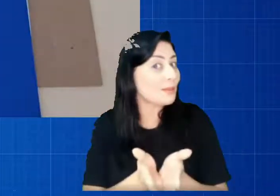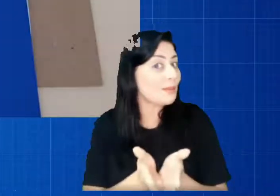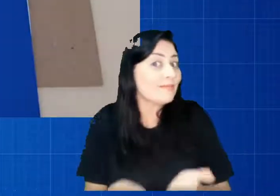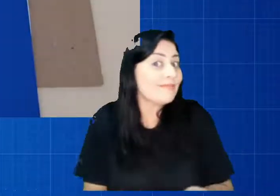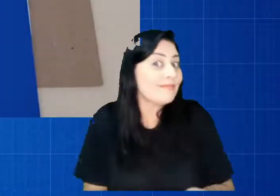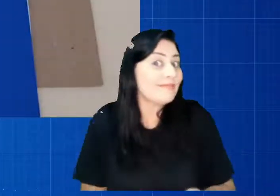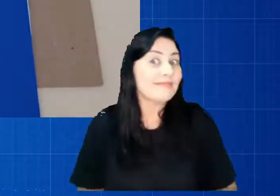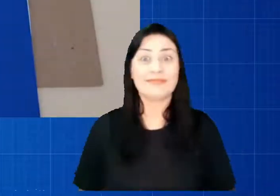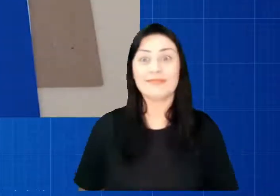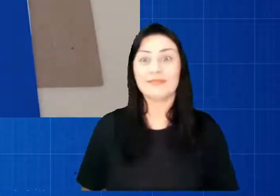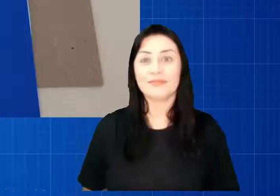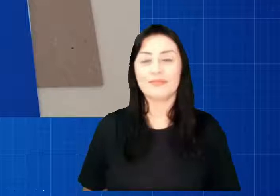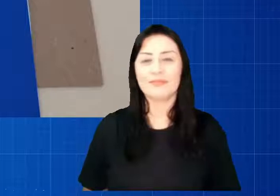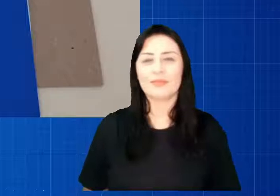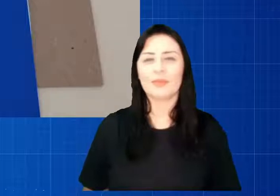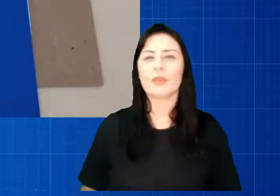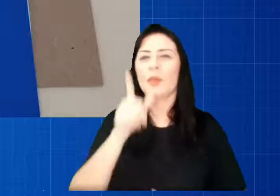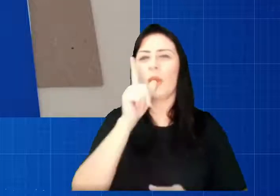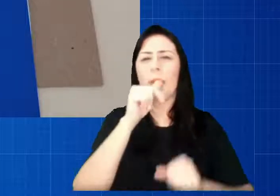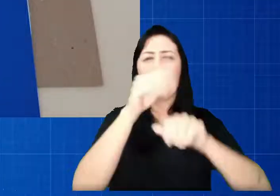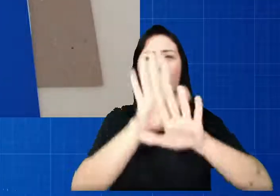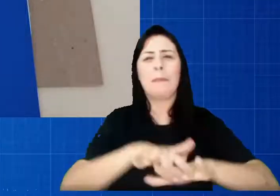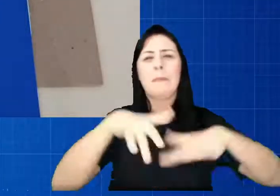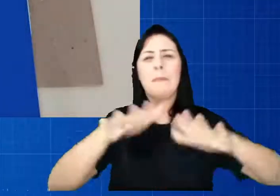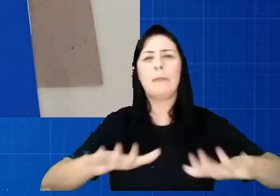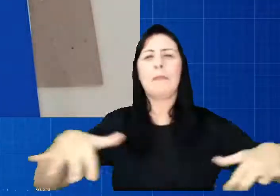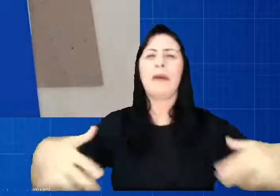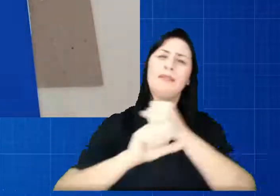um oceano.